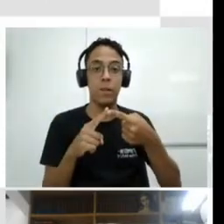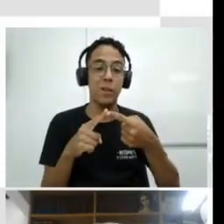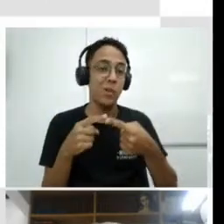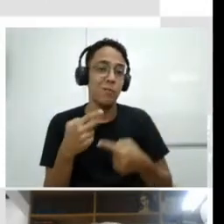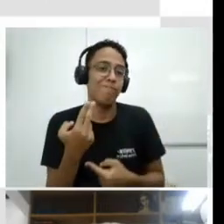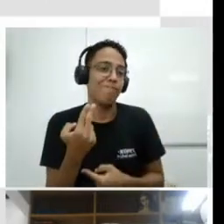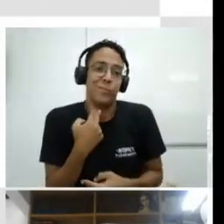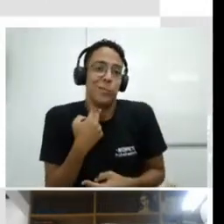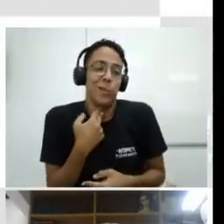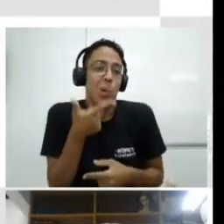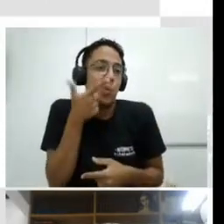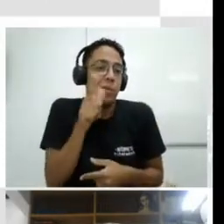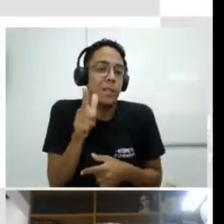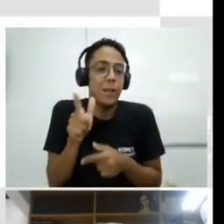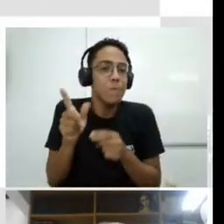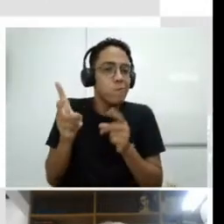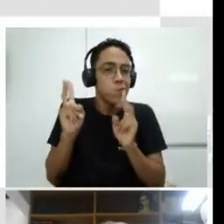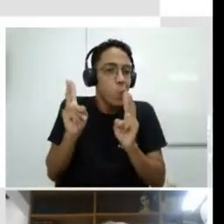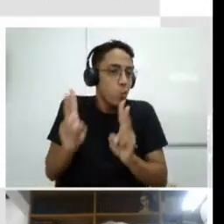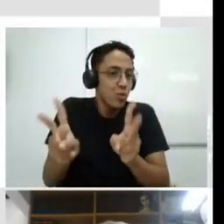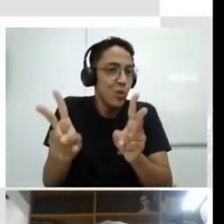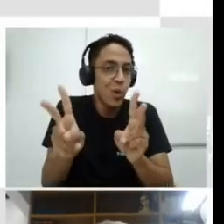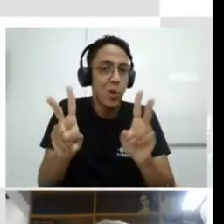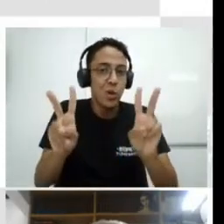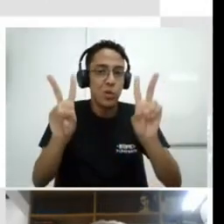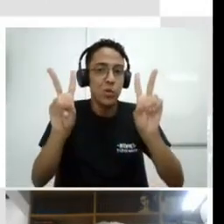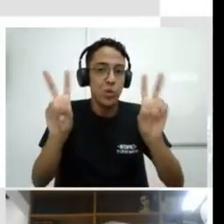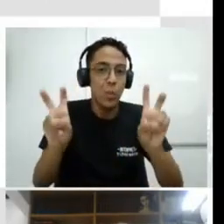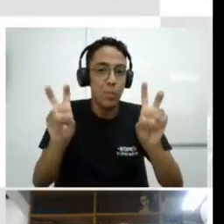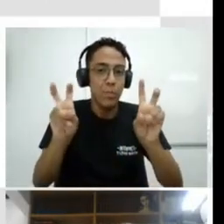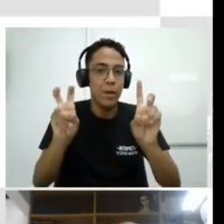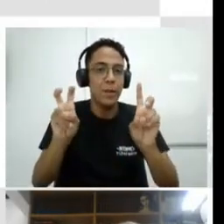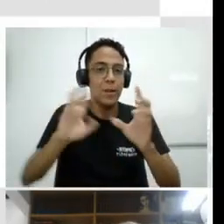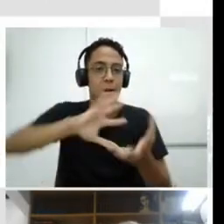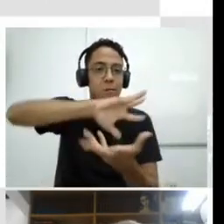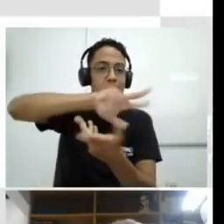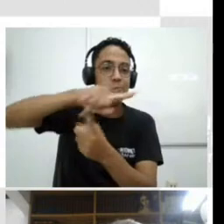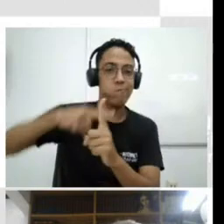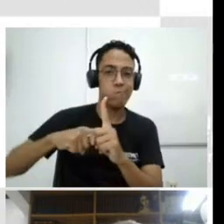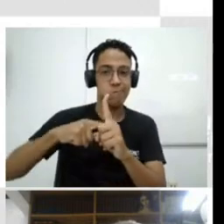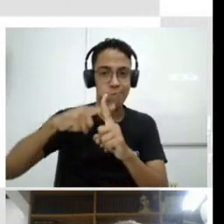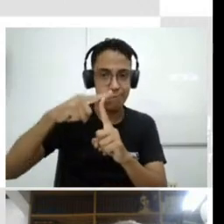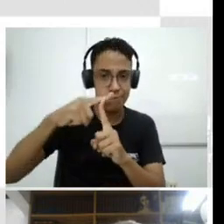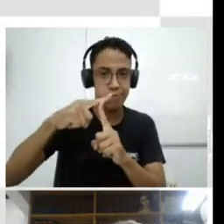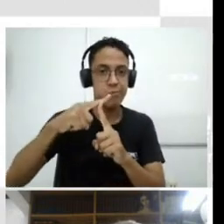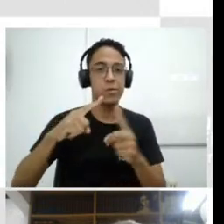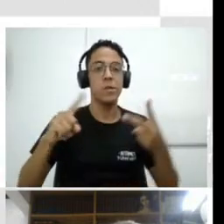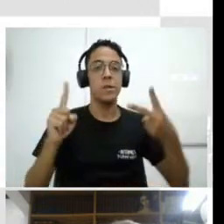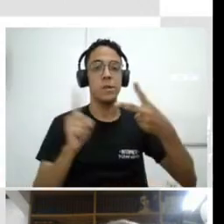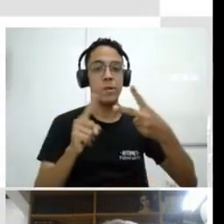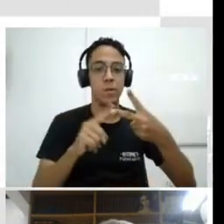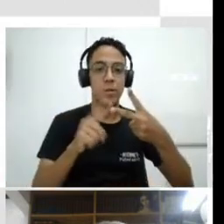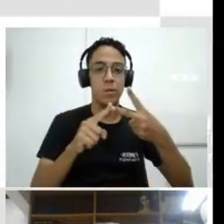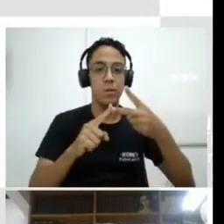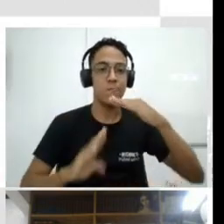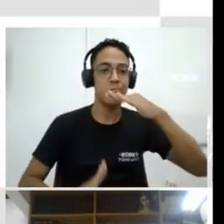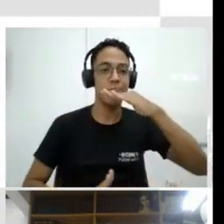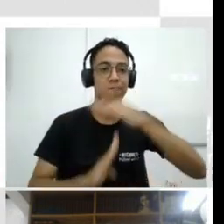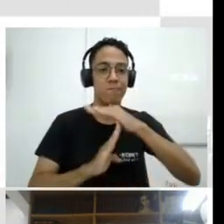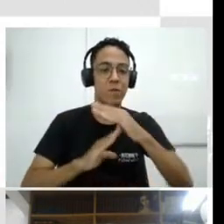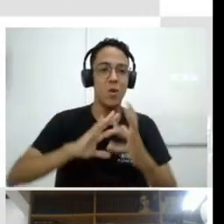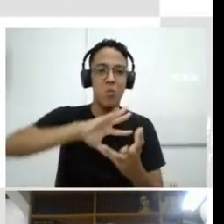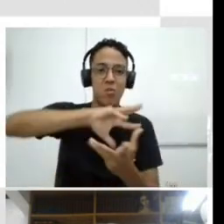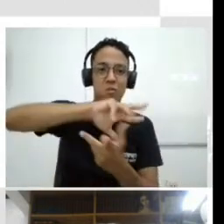global abaixo de 1,5 graus Celsius. Segundo, o teto de aquecimento global de 1,5 graus Celsius será ultrapassado